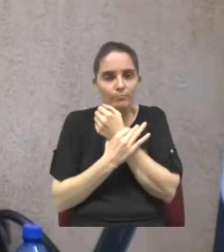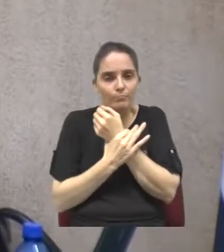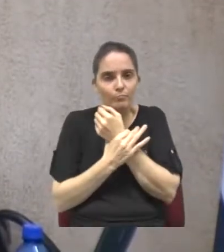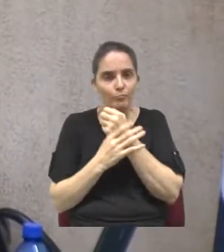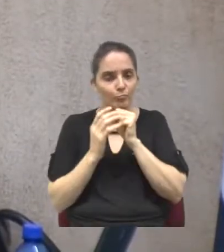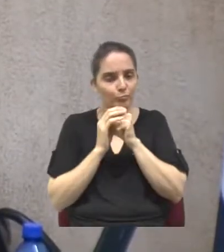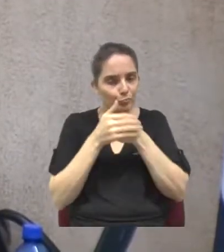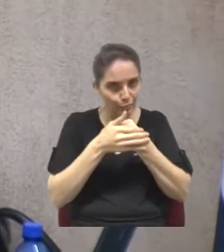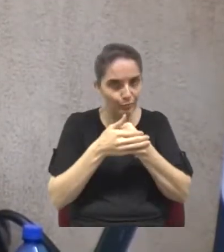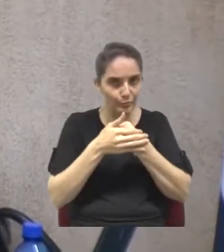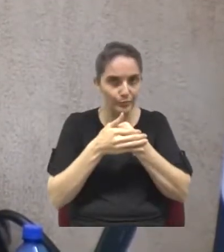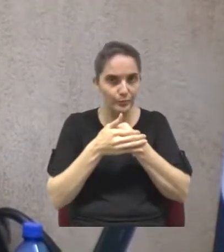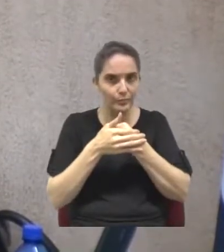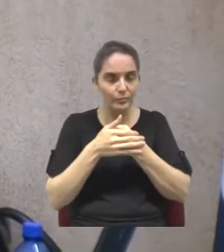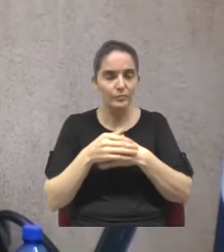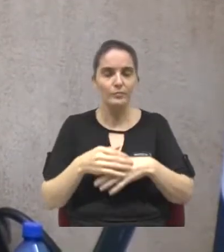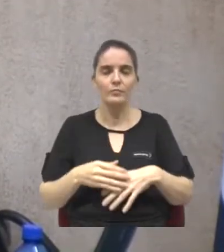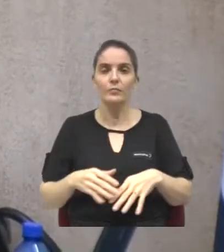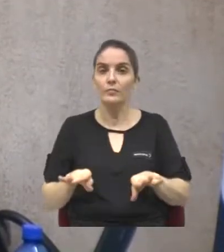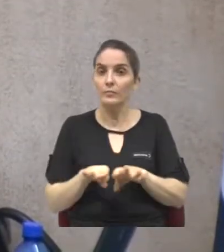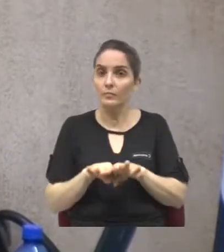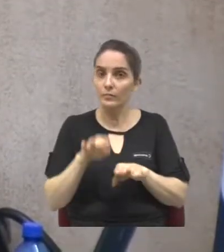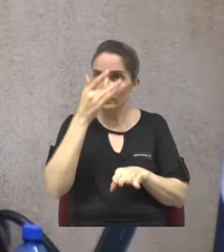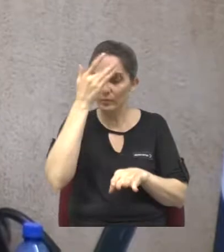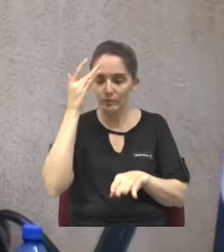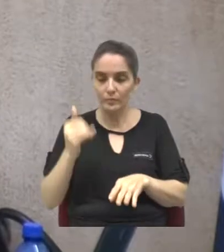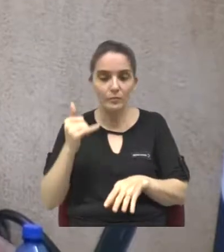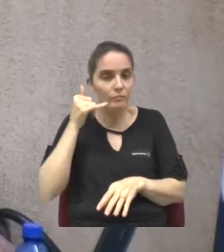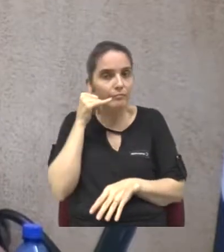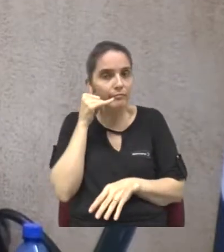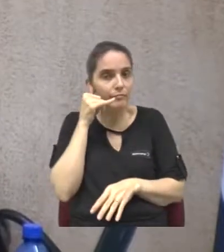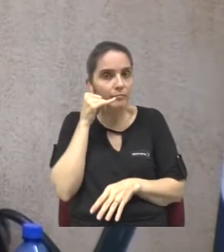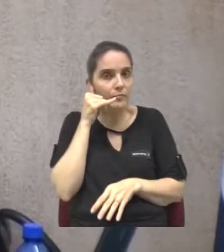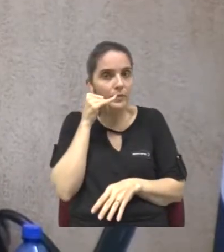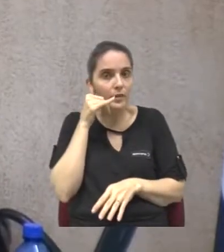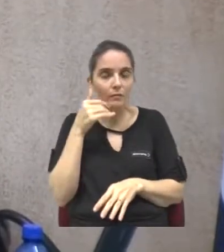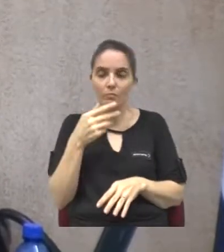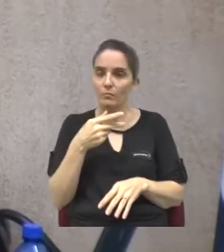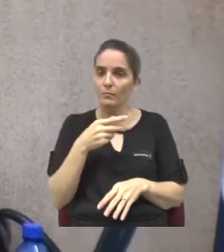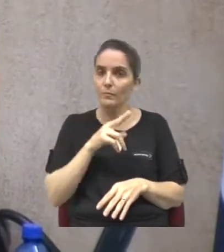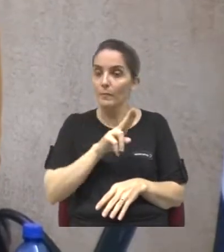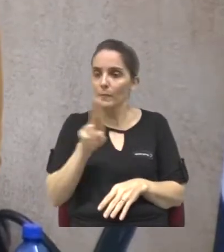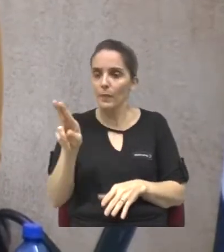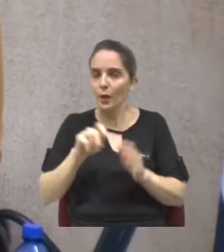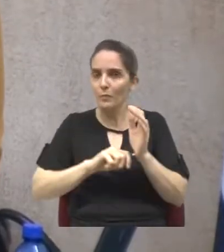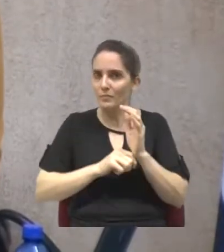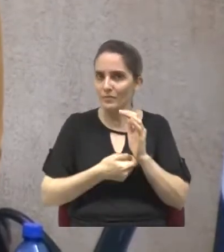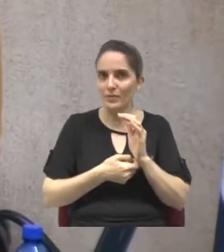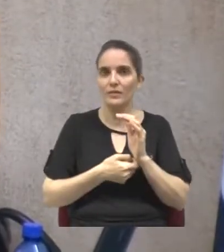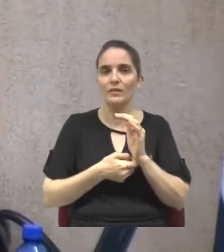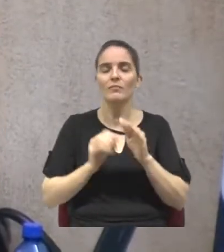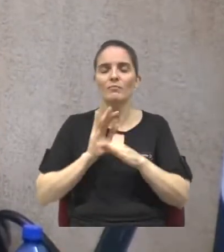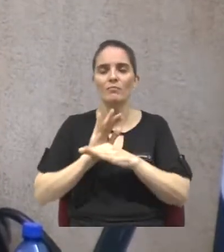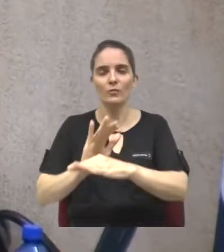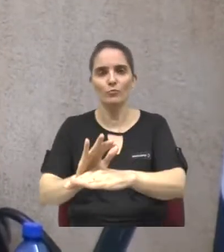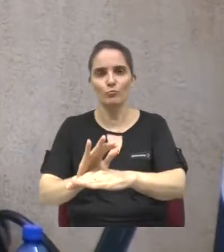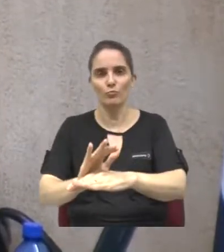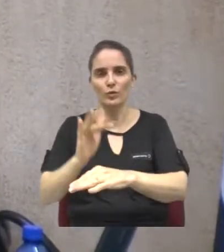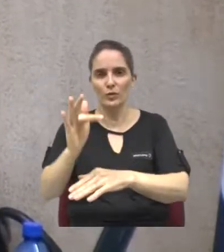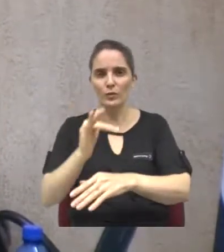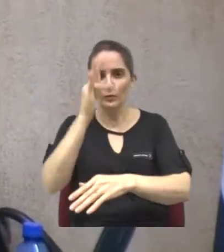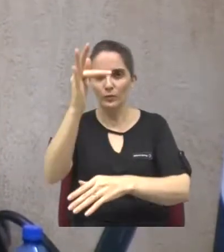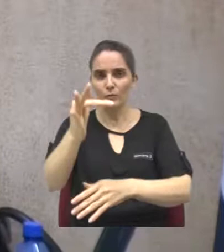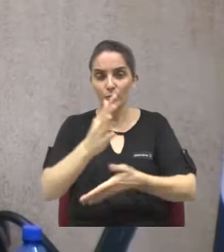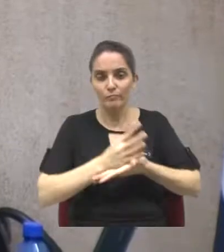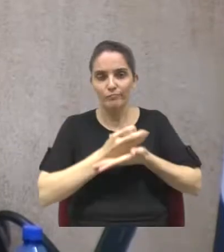anônimo, de poder tomar uma atitude de salvar vidas, salvar futuros,